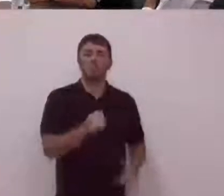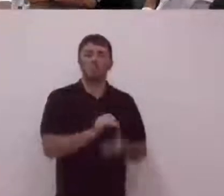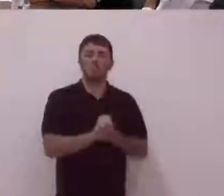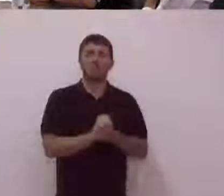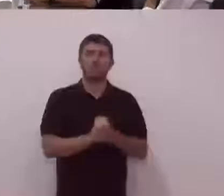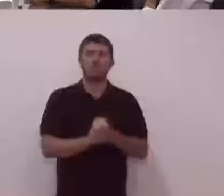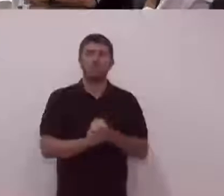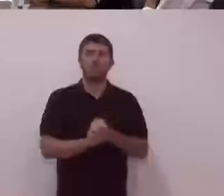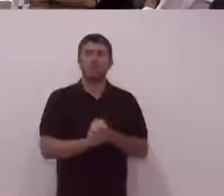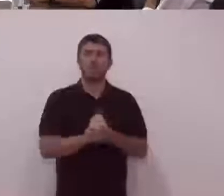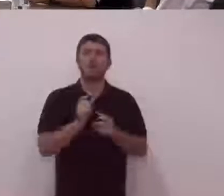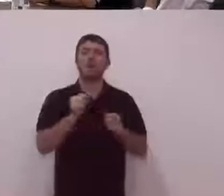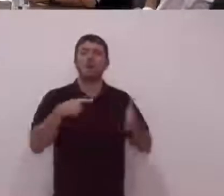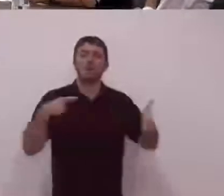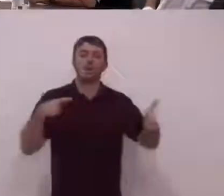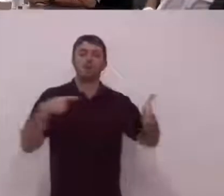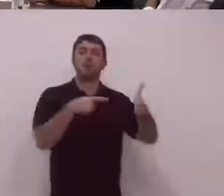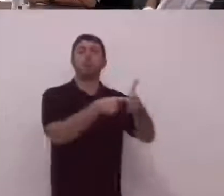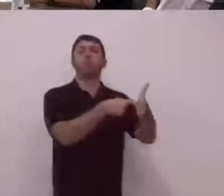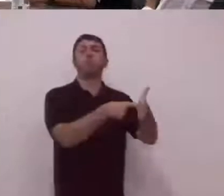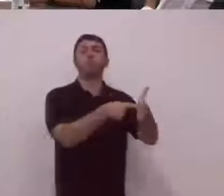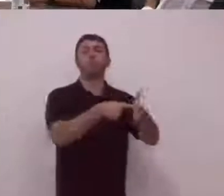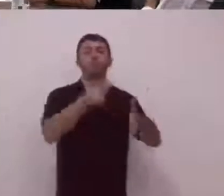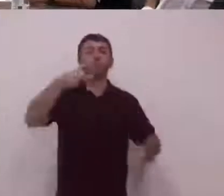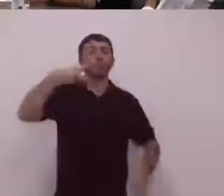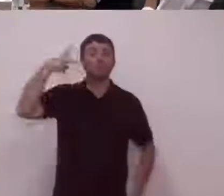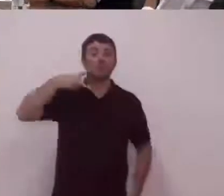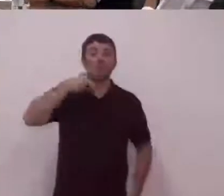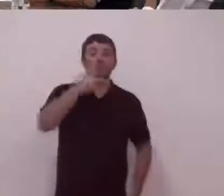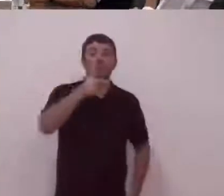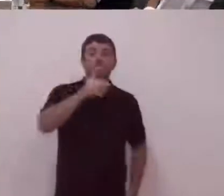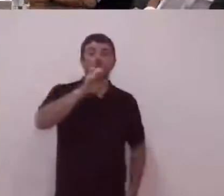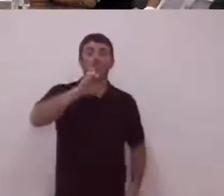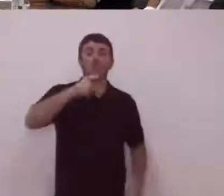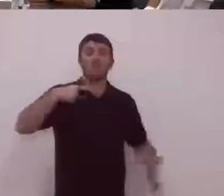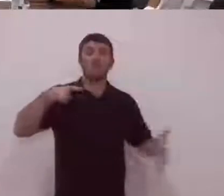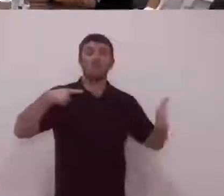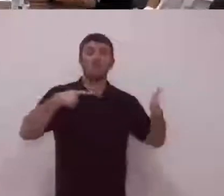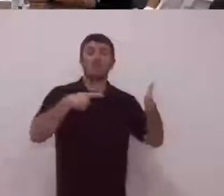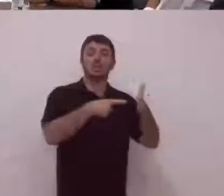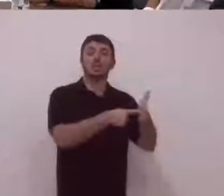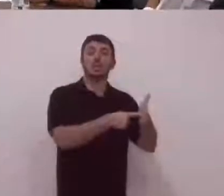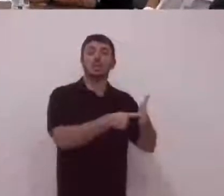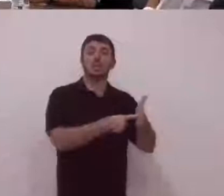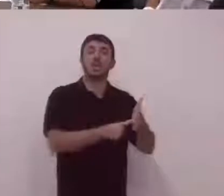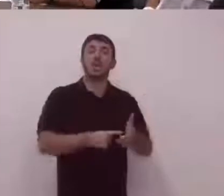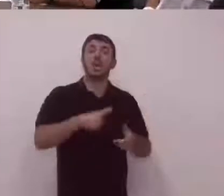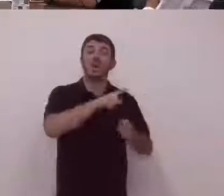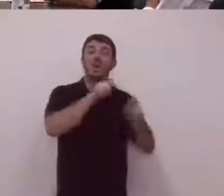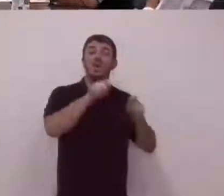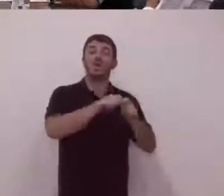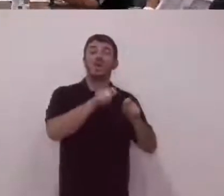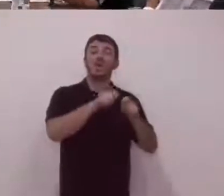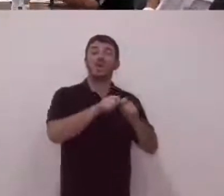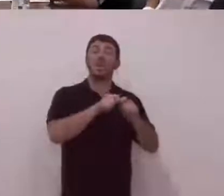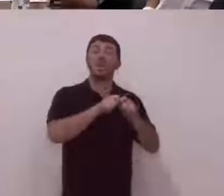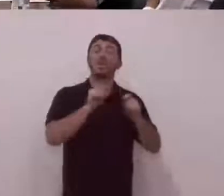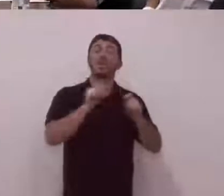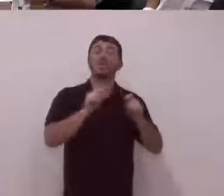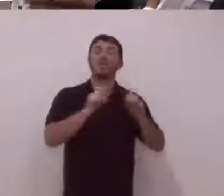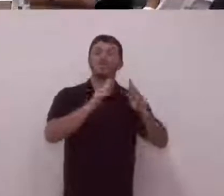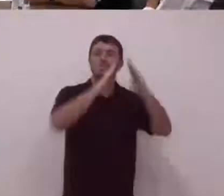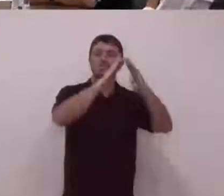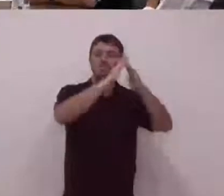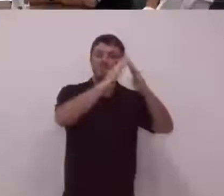Proposição, denúncia apresentada pelo vereador Edson PC sobre a locação de imóvel destinado a sediar a base da Polícia